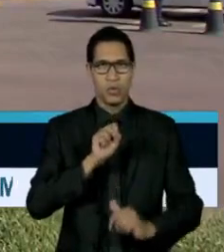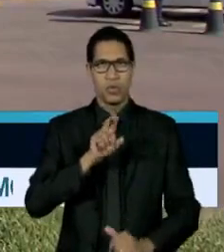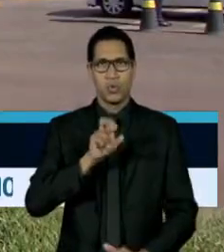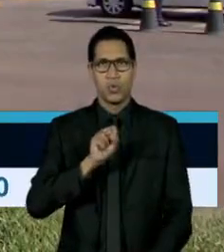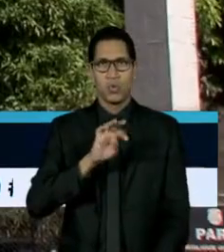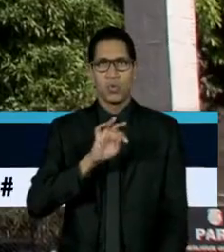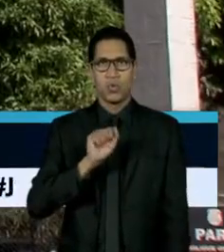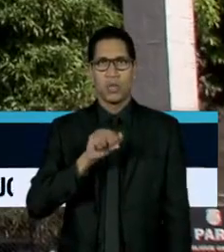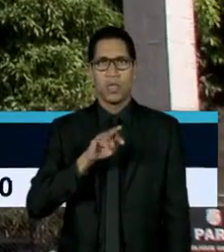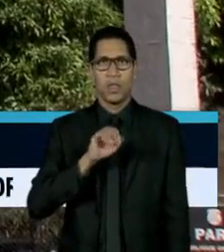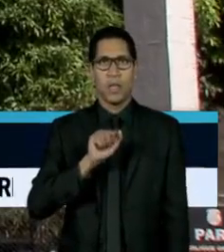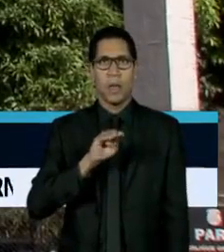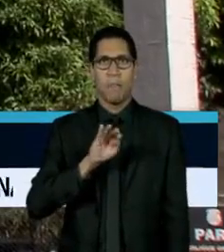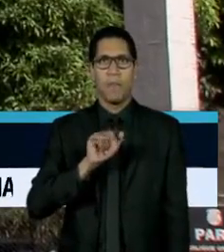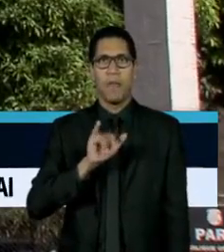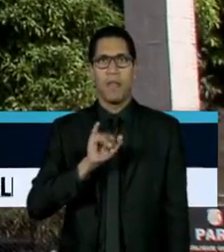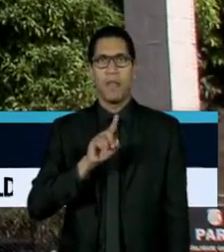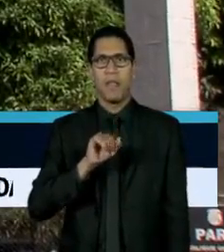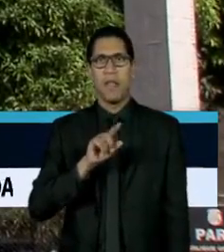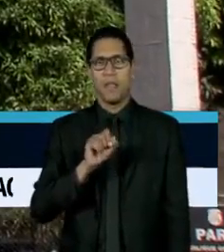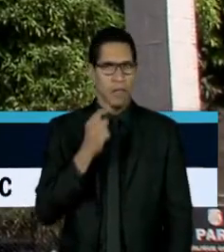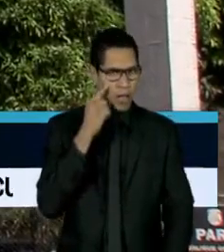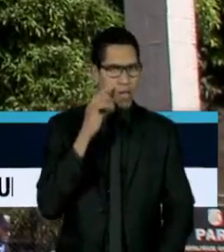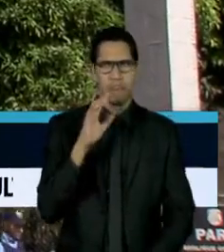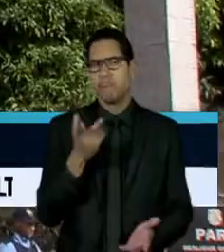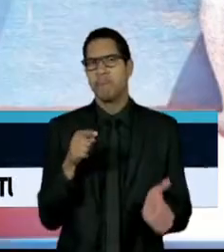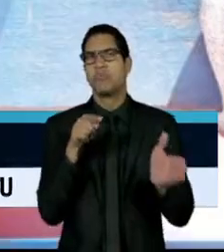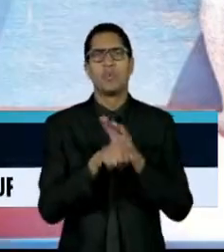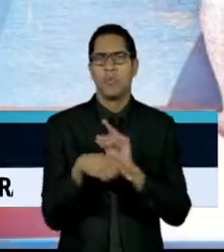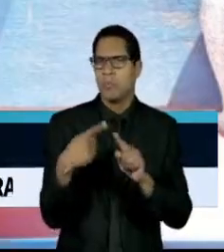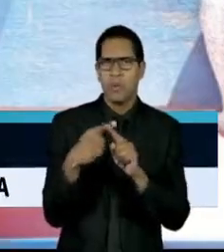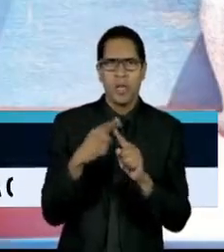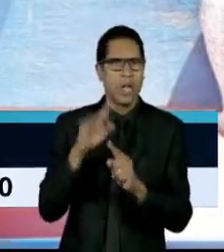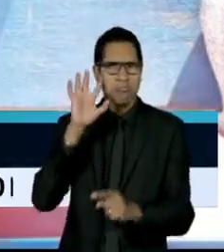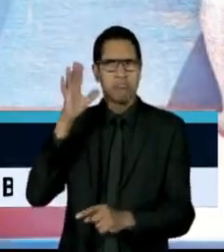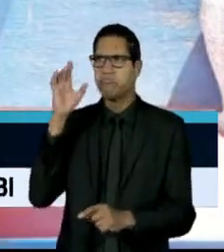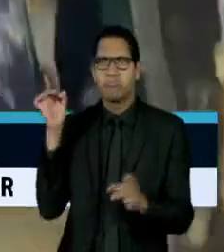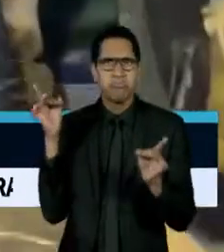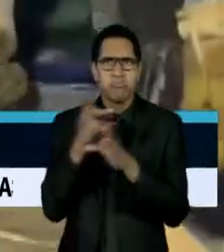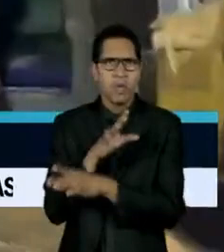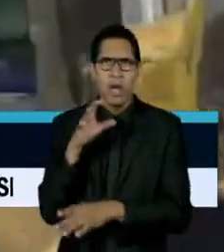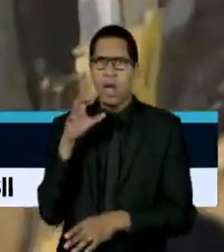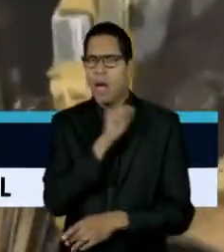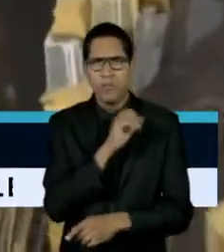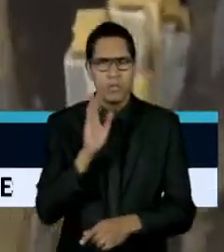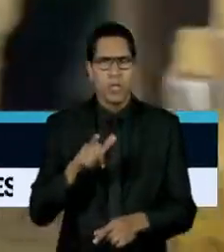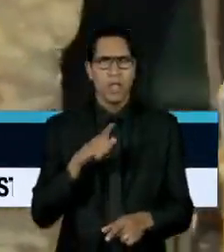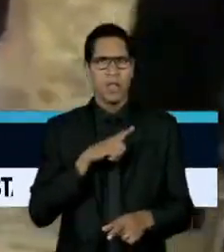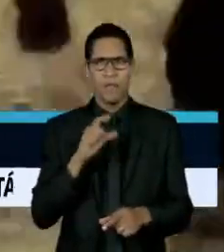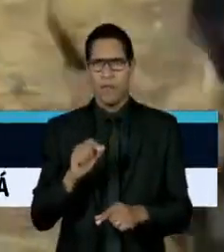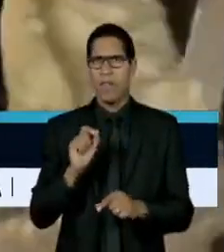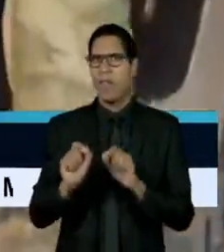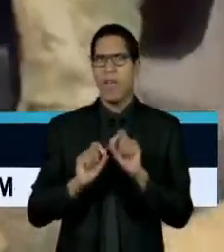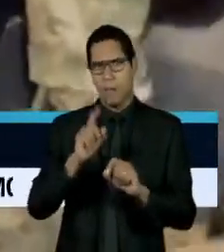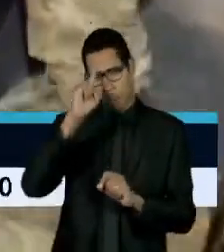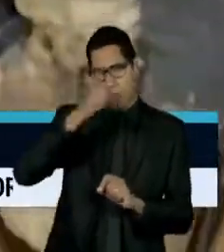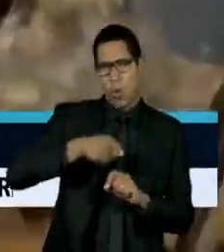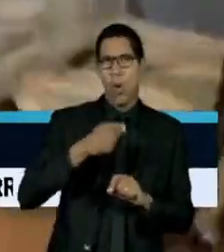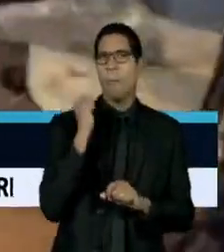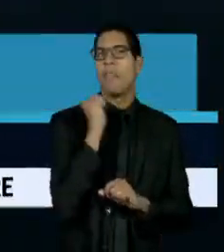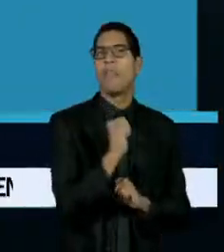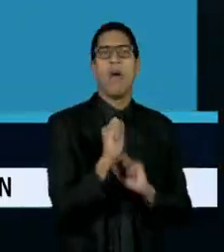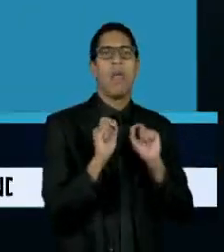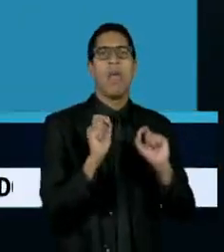das tantas que questionam a conclusão rápida da Polícia Federal de que não há mandantes para o crime no Vale do Javari,